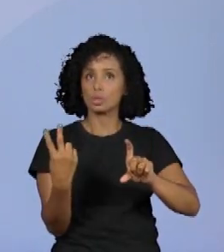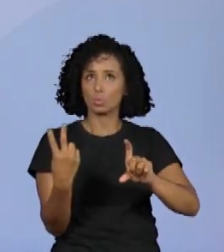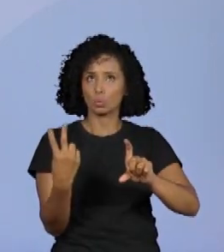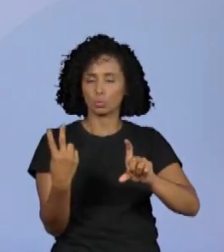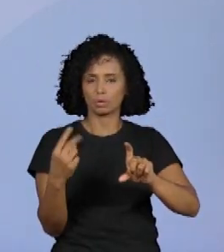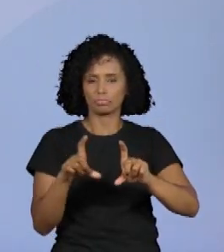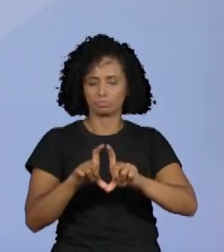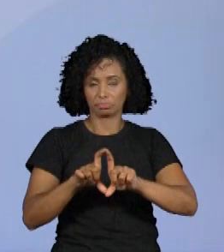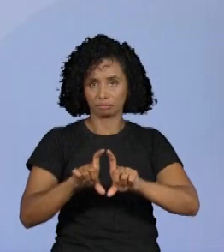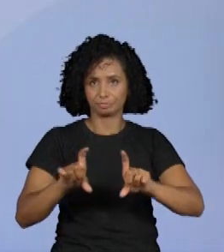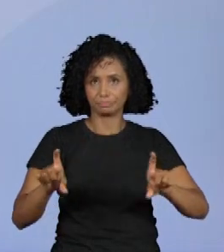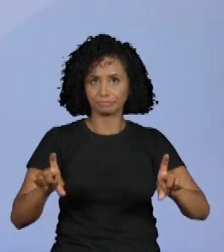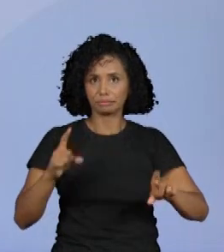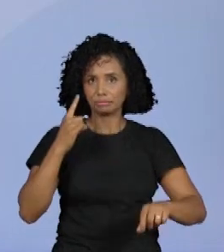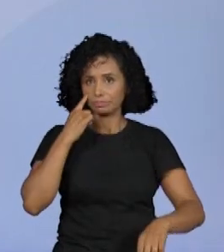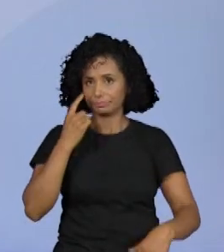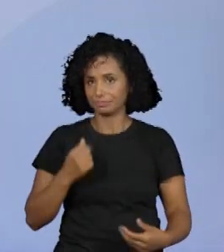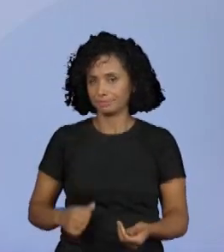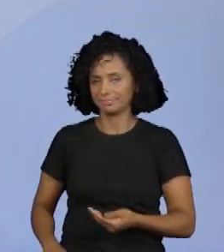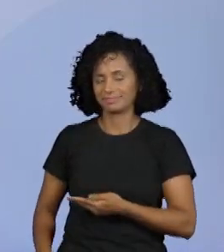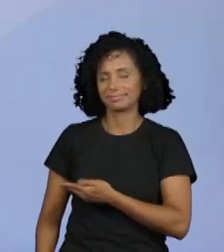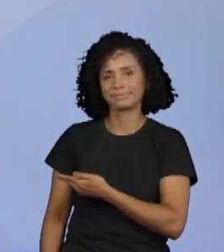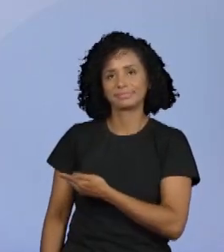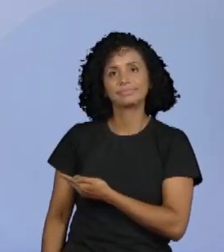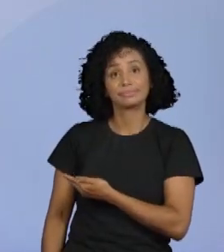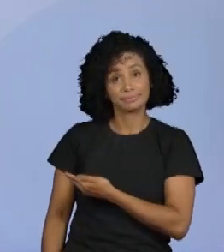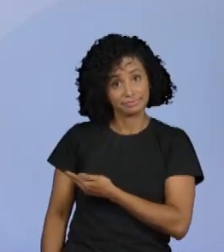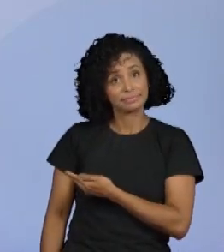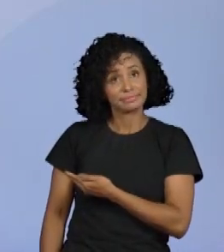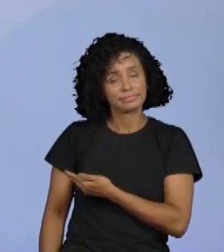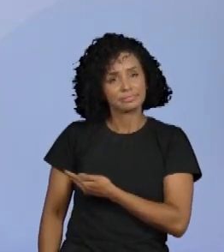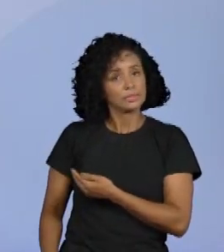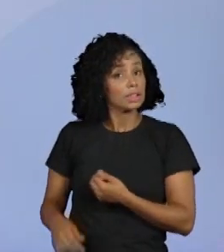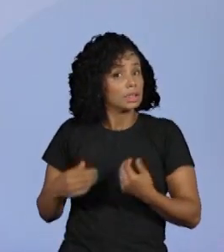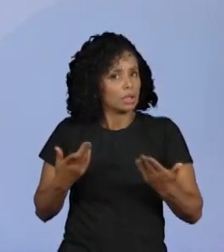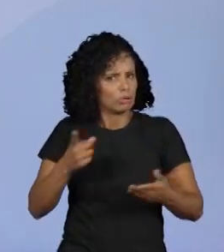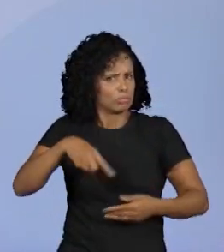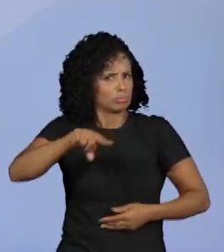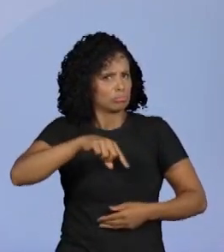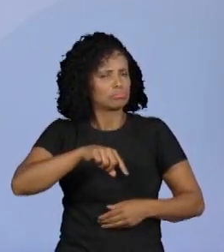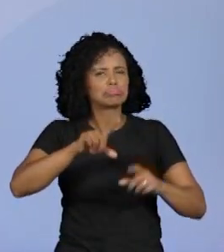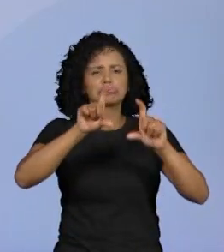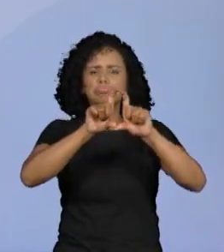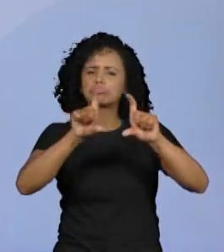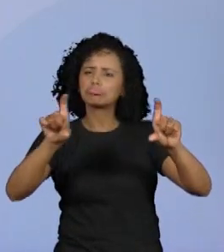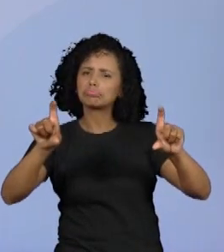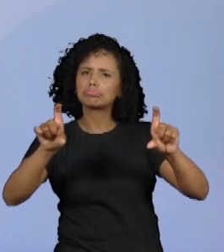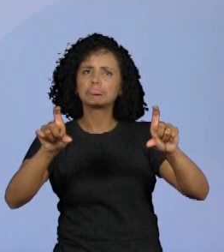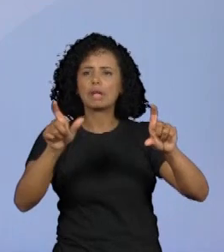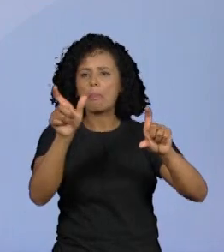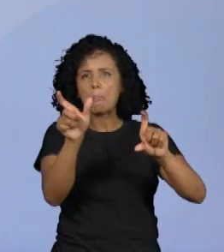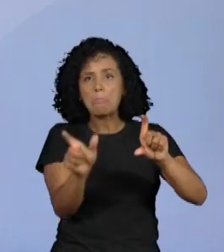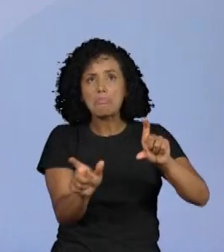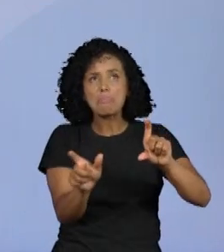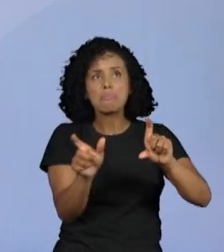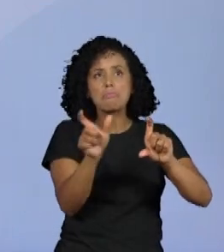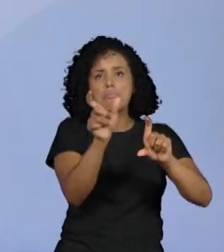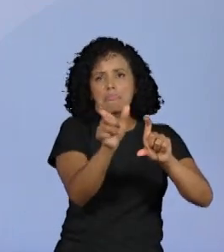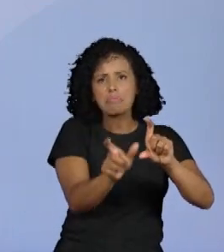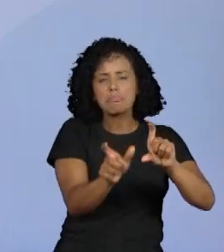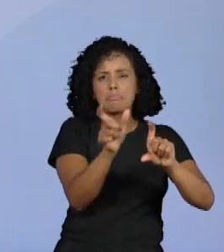essa primeira linha aqui e temos essa segunda linha. E nós percebemos que tem 4 crianças na primeira